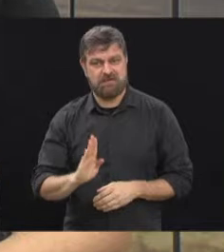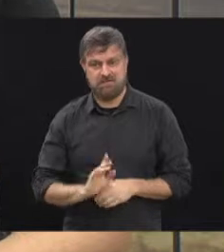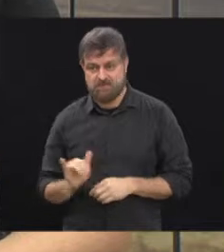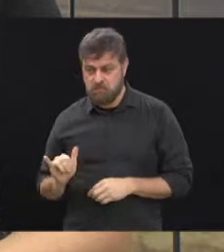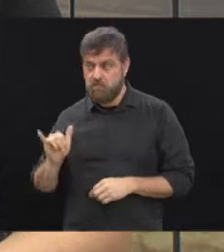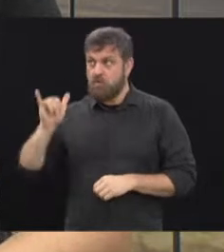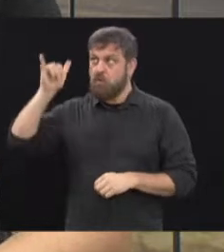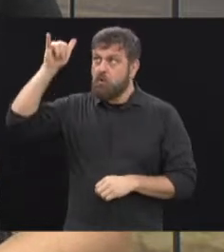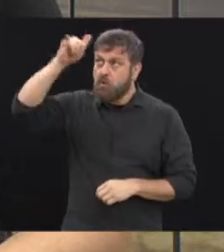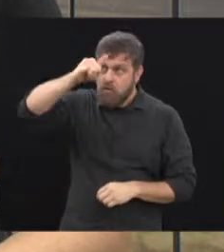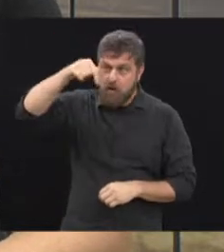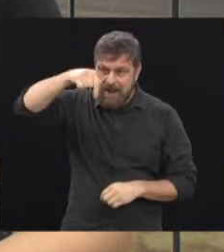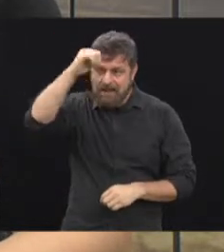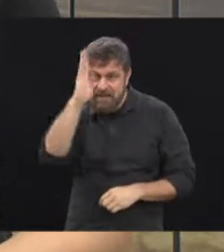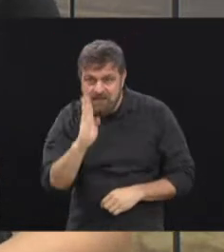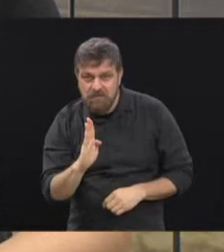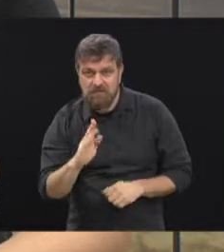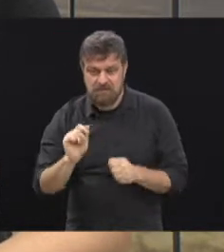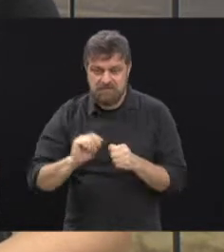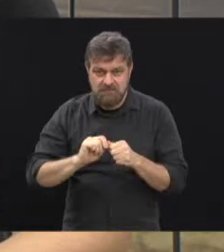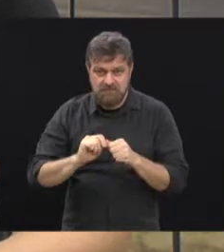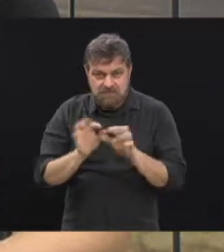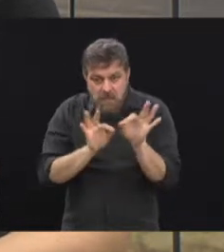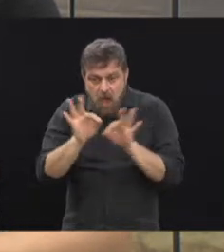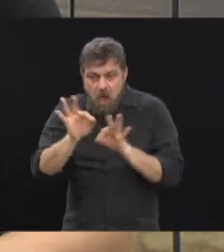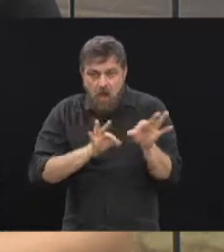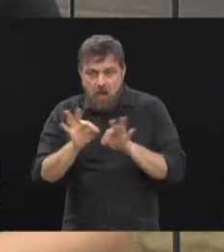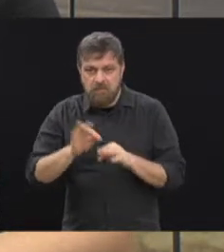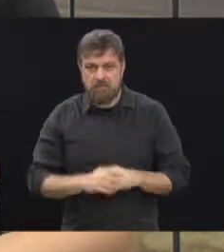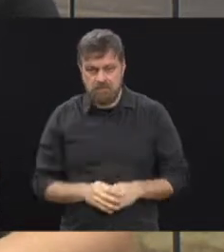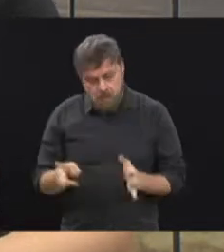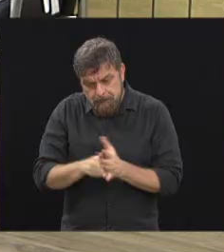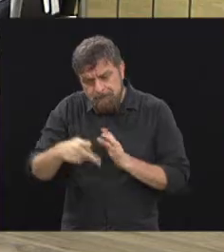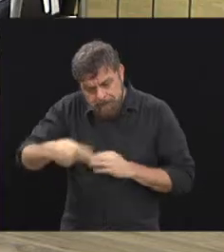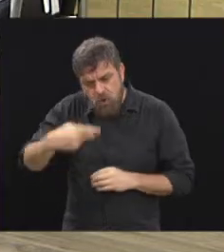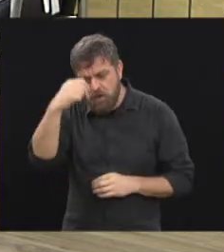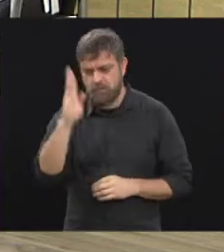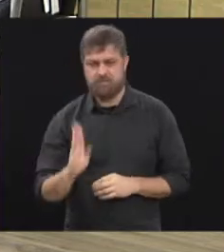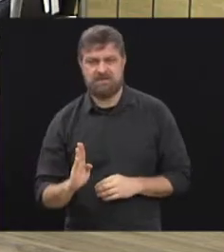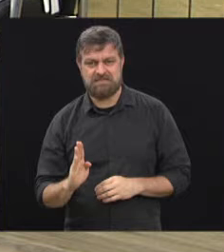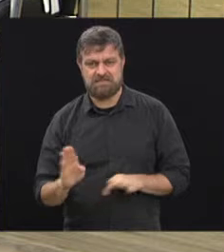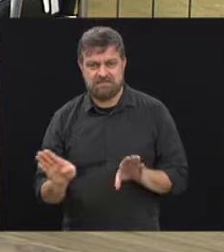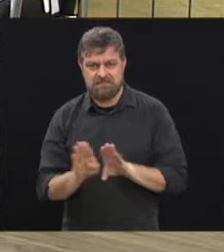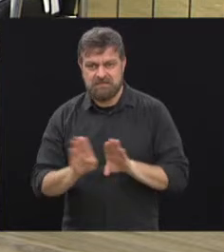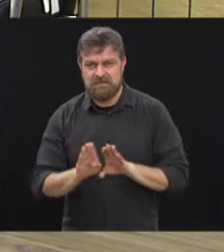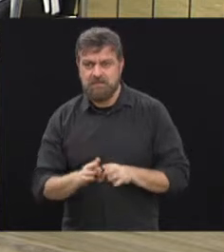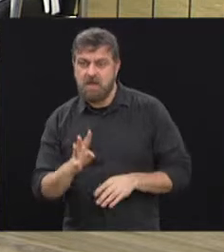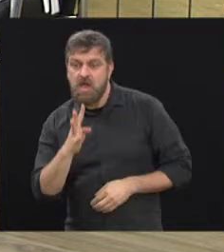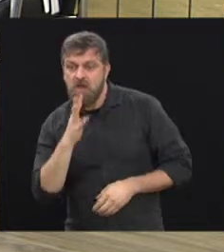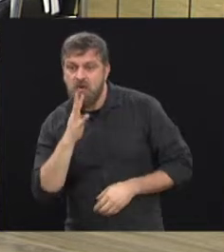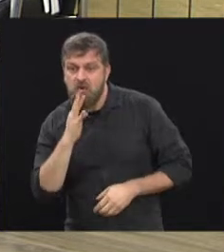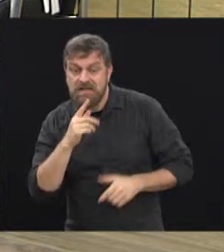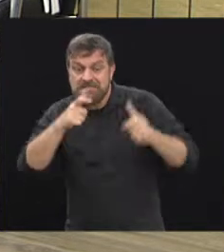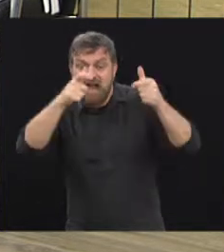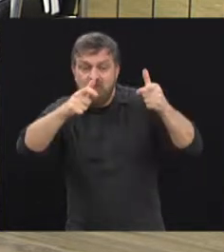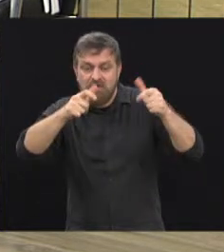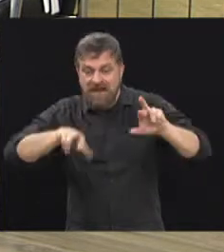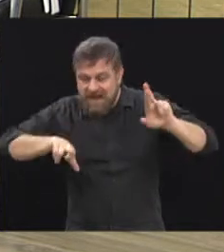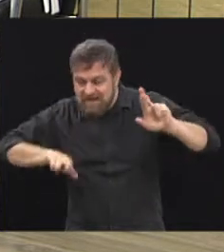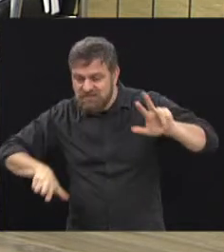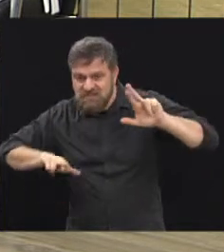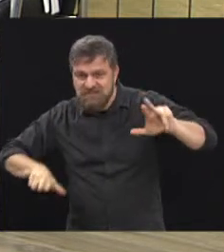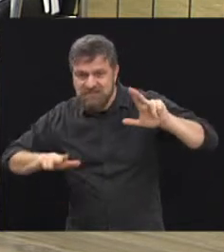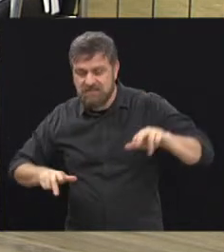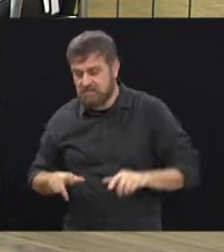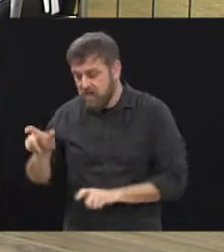para ter um projeto aqui no Brasil e um projeto bem brasileiro, que também é bem diferente da maioria das cidades, que as